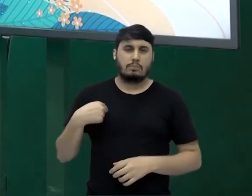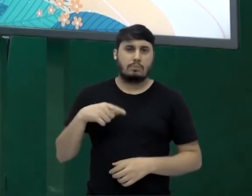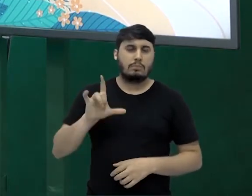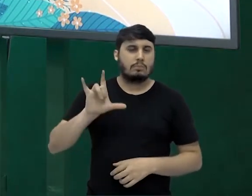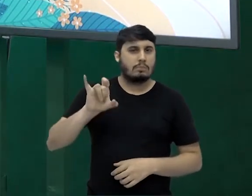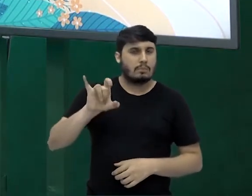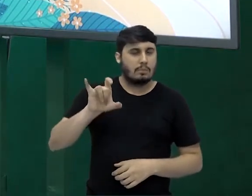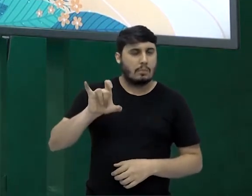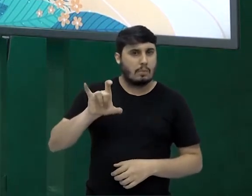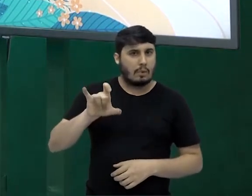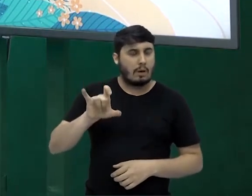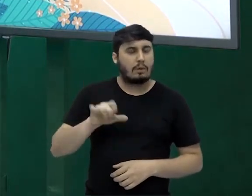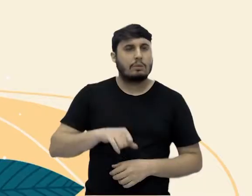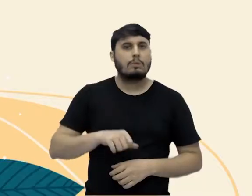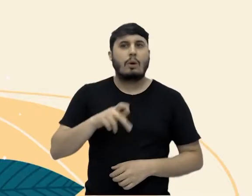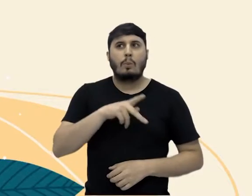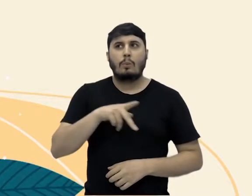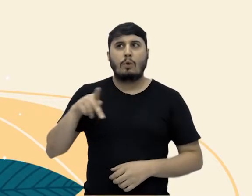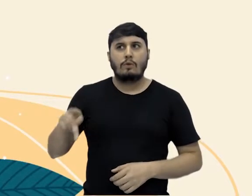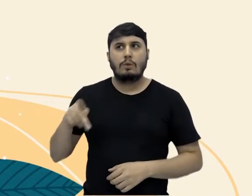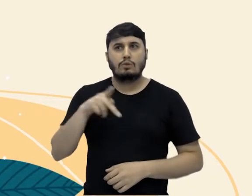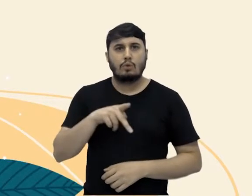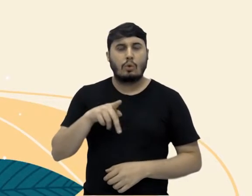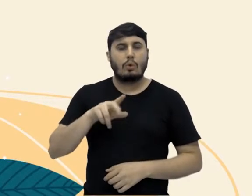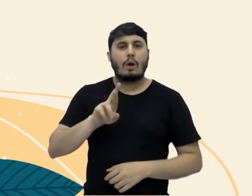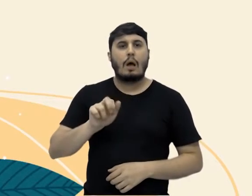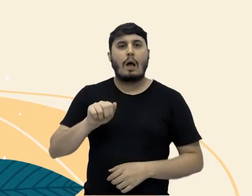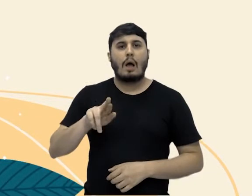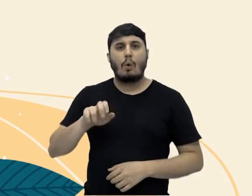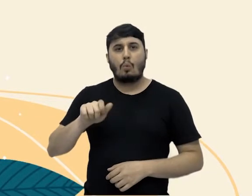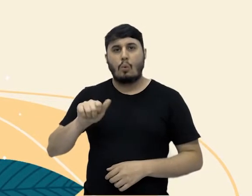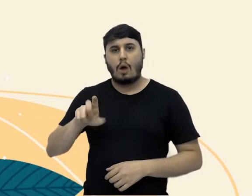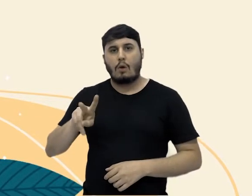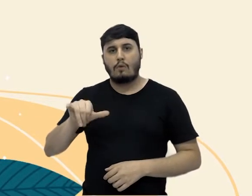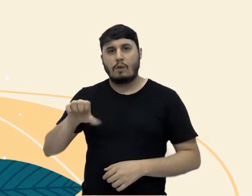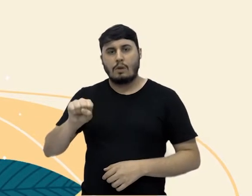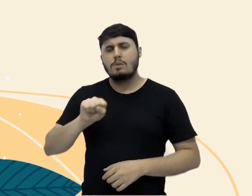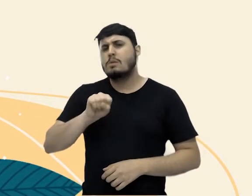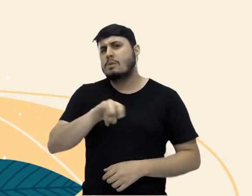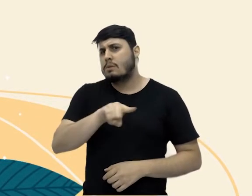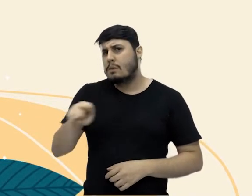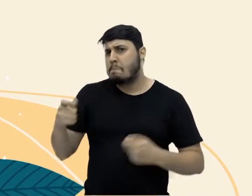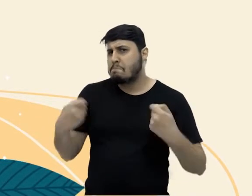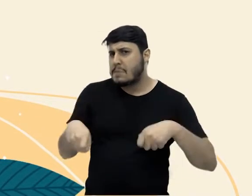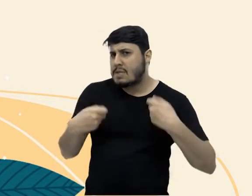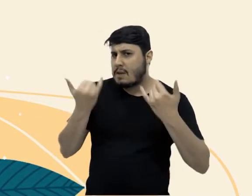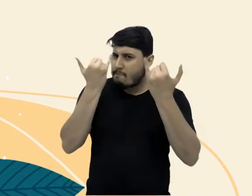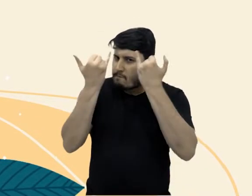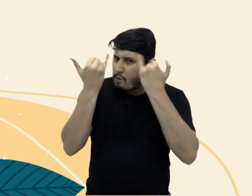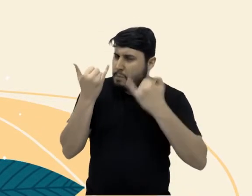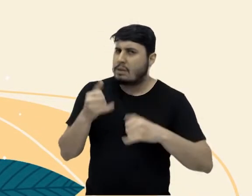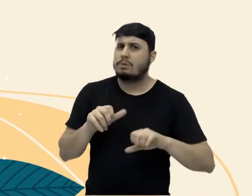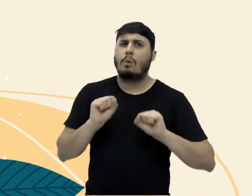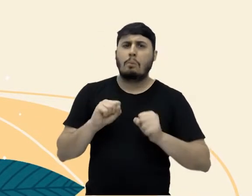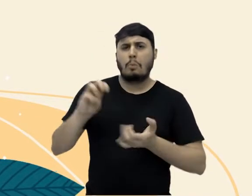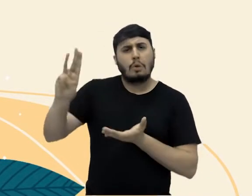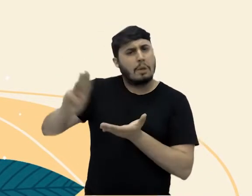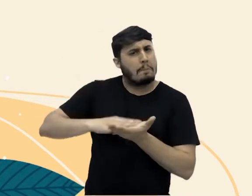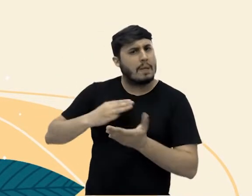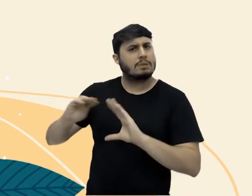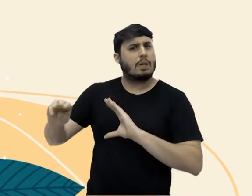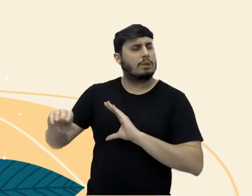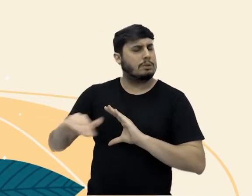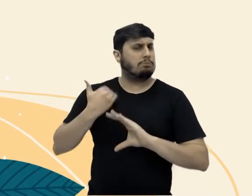estou até reforçando isso aqui, principalmente o @professor Raul Alves, porque se você precisar de alguma coisa, de alguma informação, de